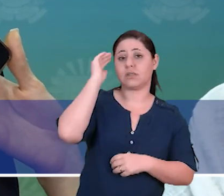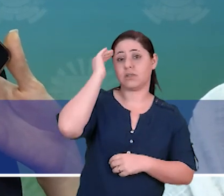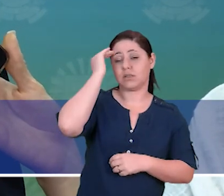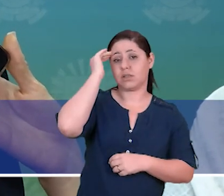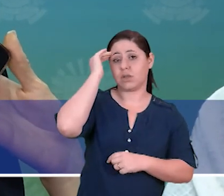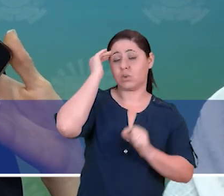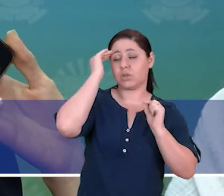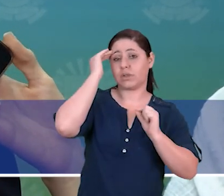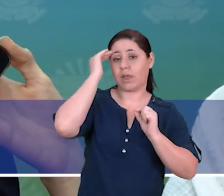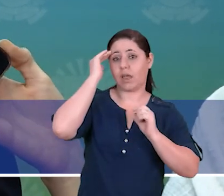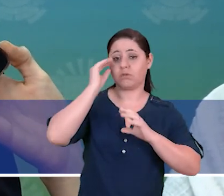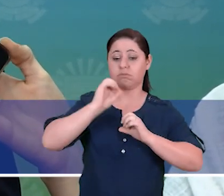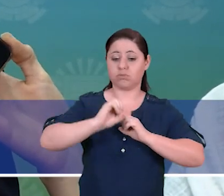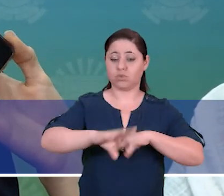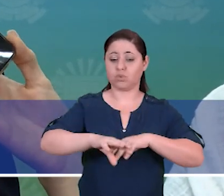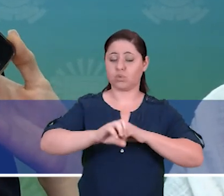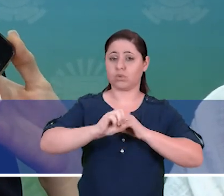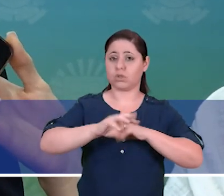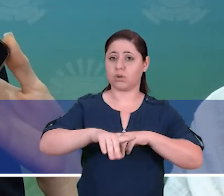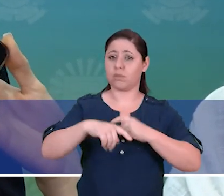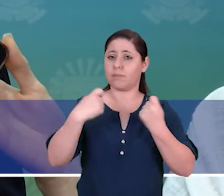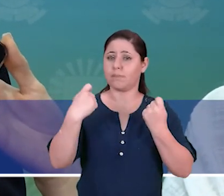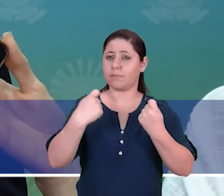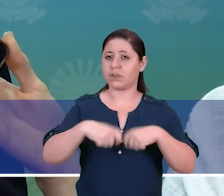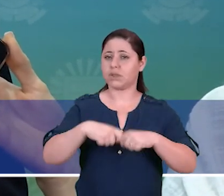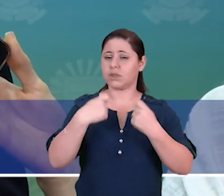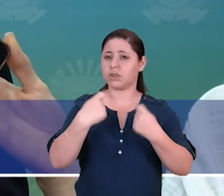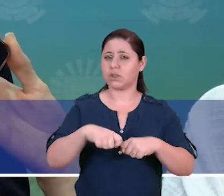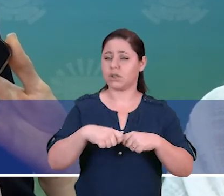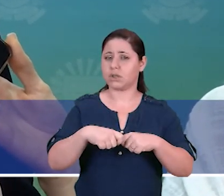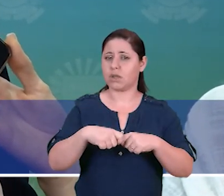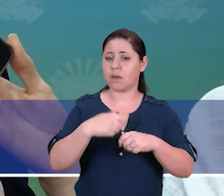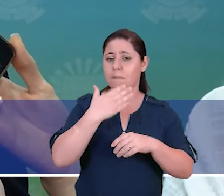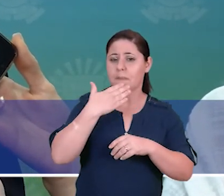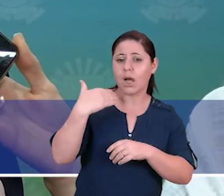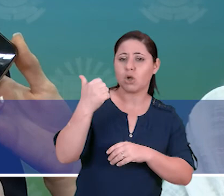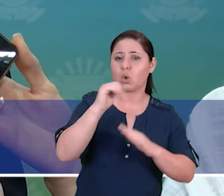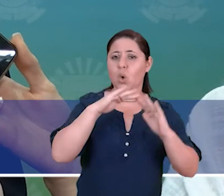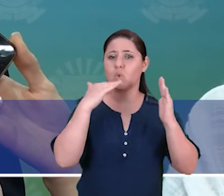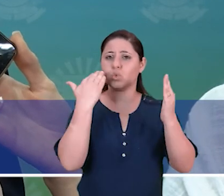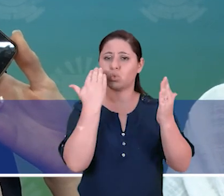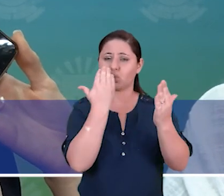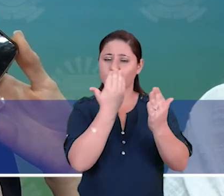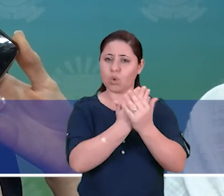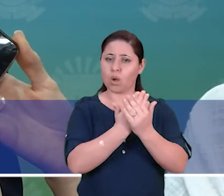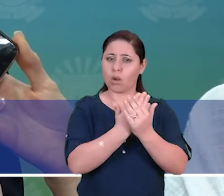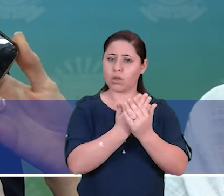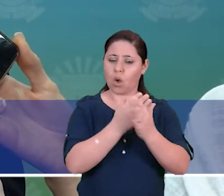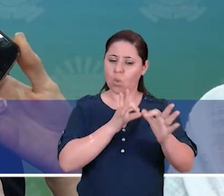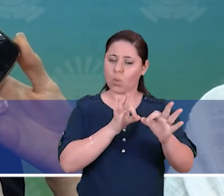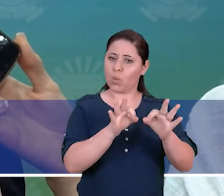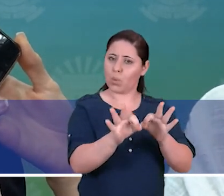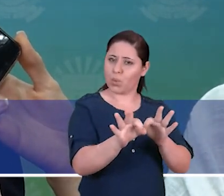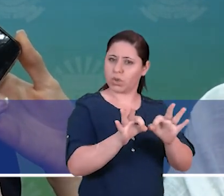entender que a educação ela precisa de condições adequadas, uma escola bem